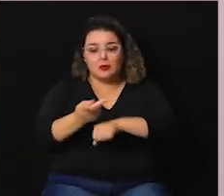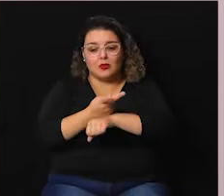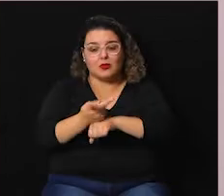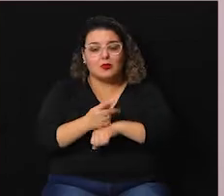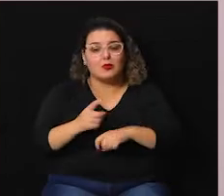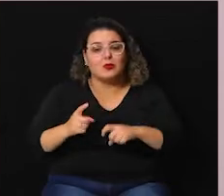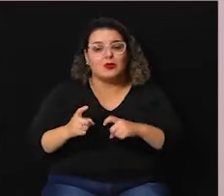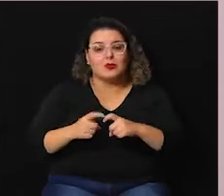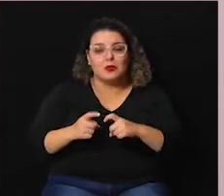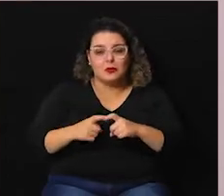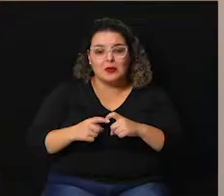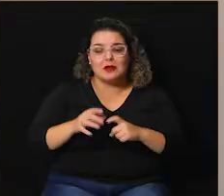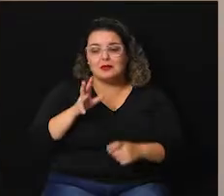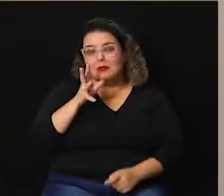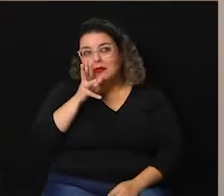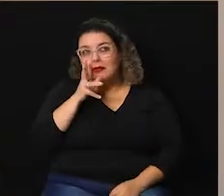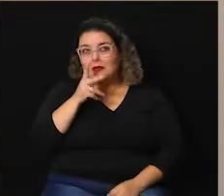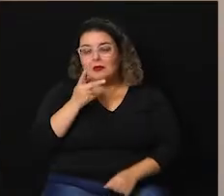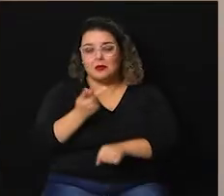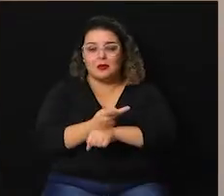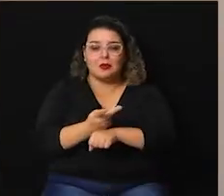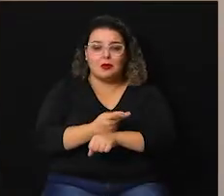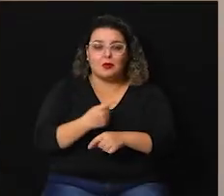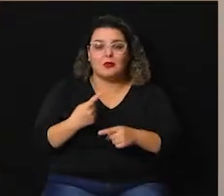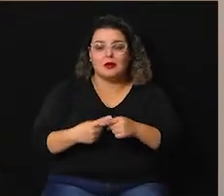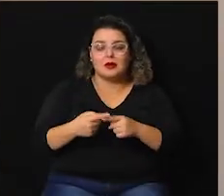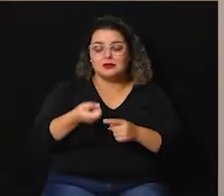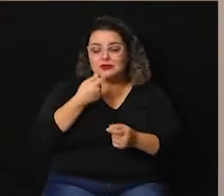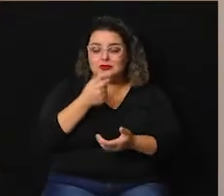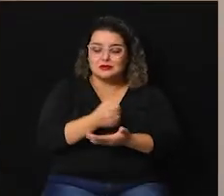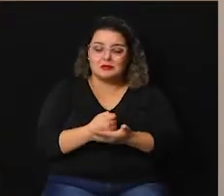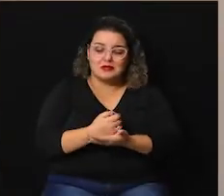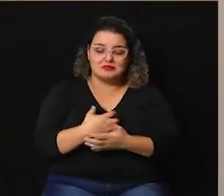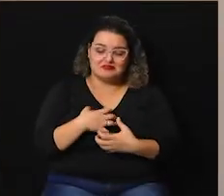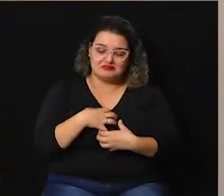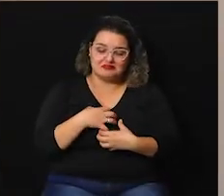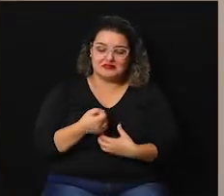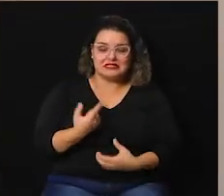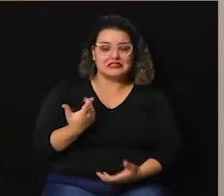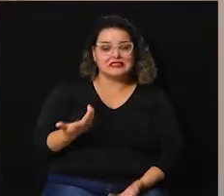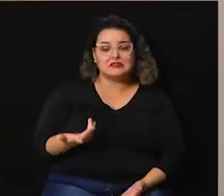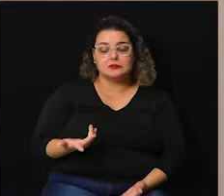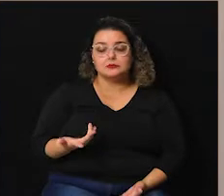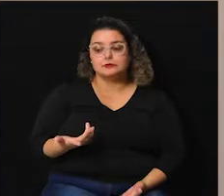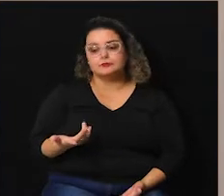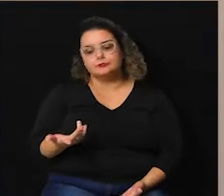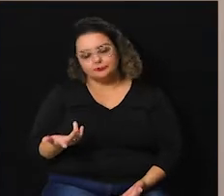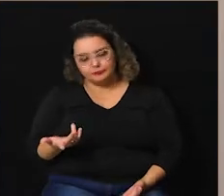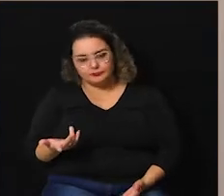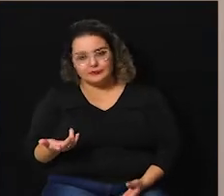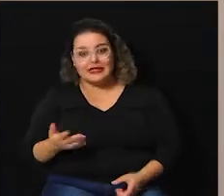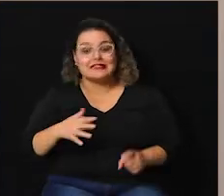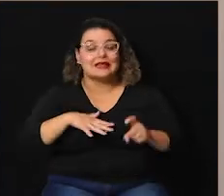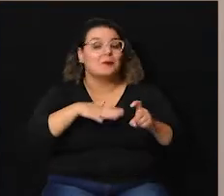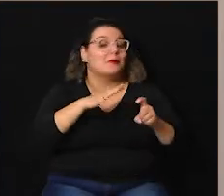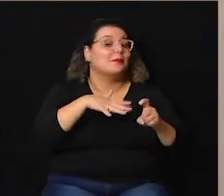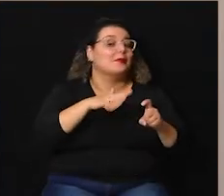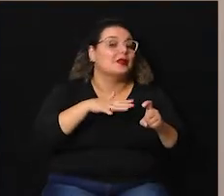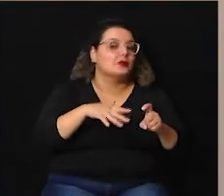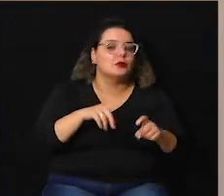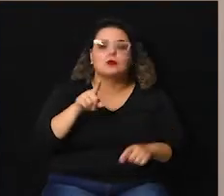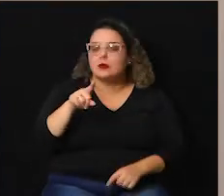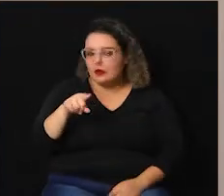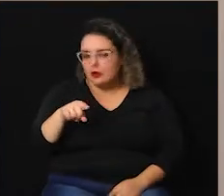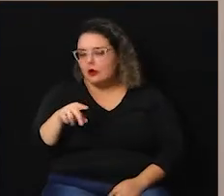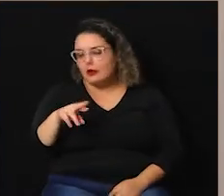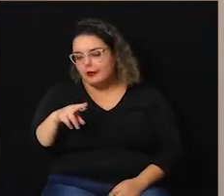dos remédios. Você tem razão nessa, vamos dizer assim, mitologia. Isso é